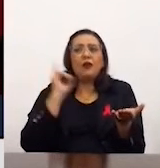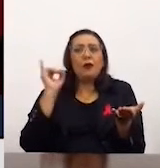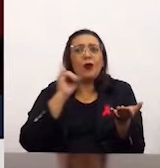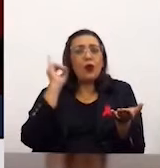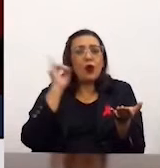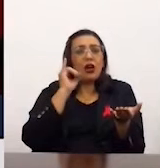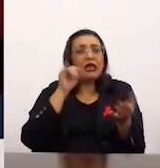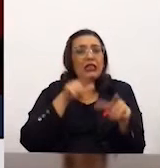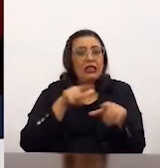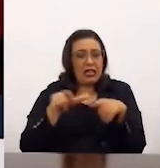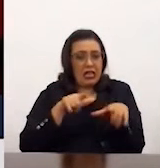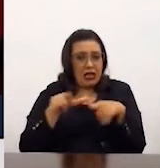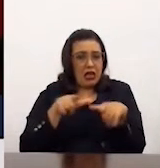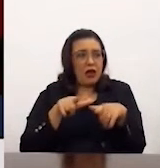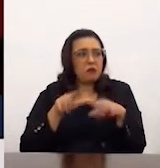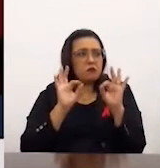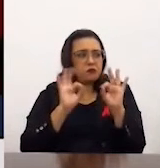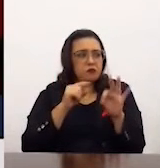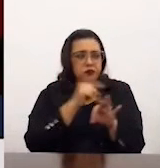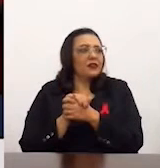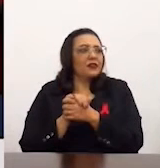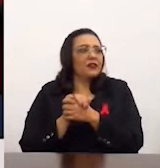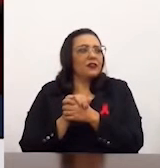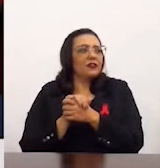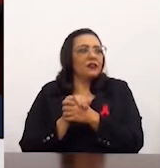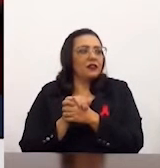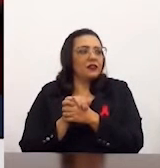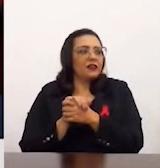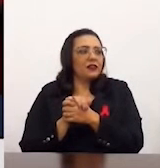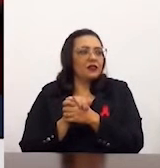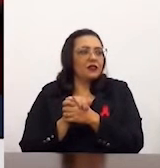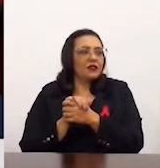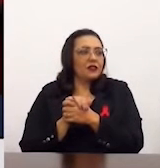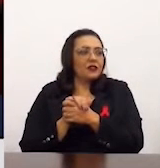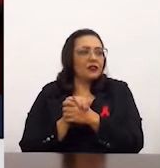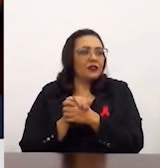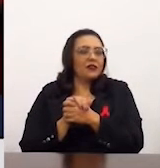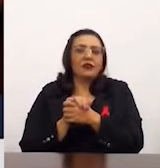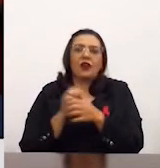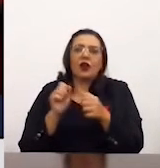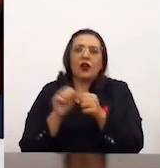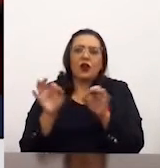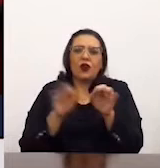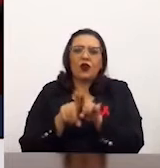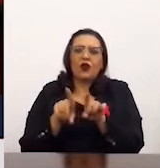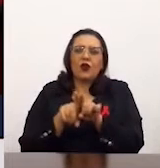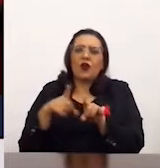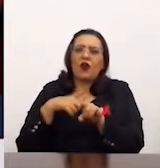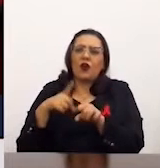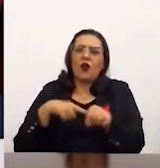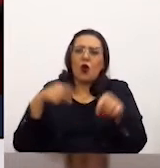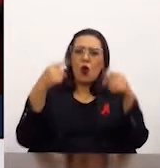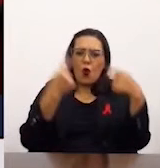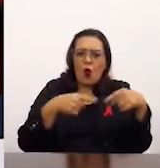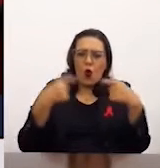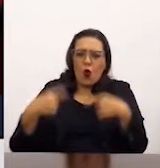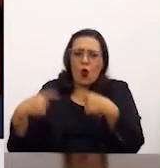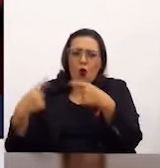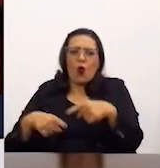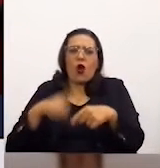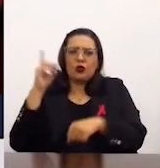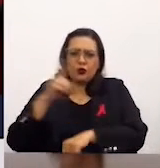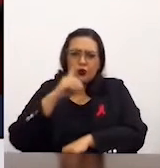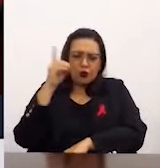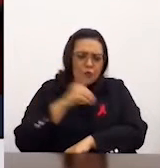é o trabalho para a saúde do nosso município. O combate ao Aedes aegypti depende de cada um de